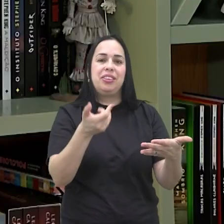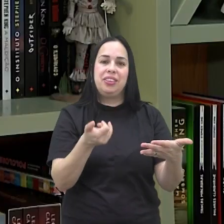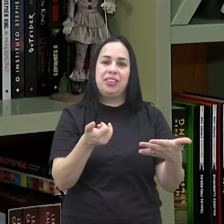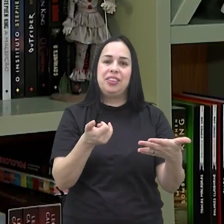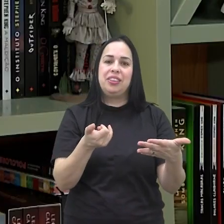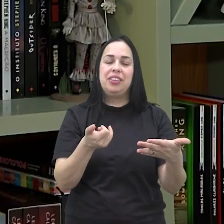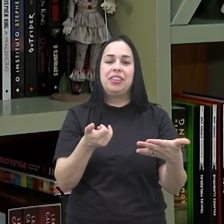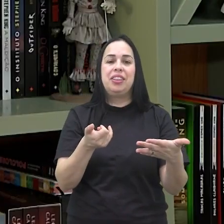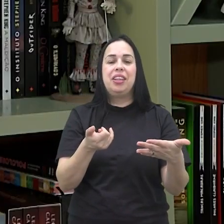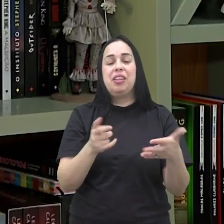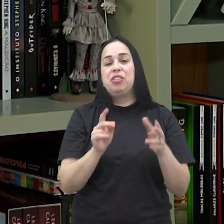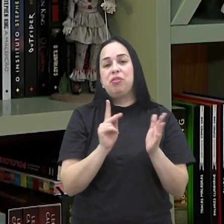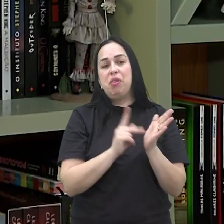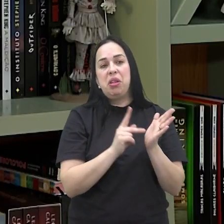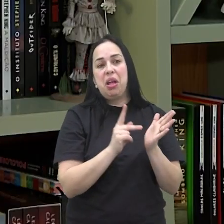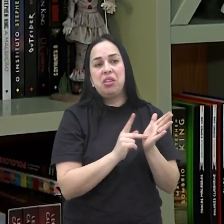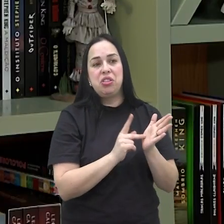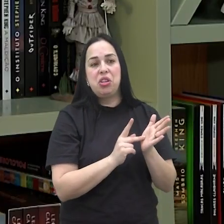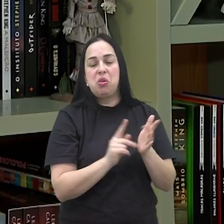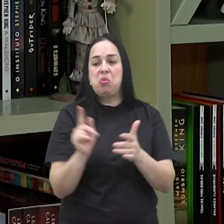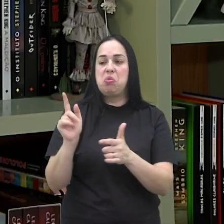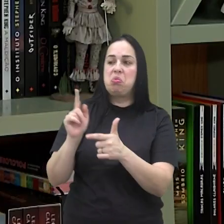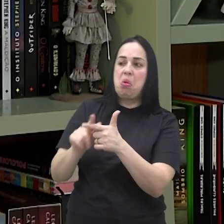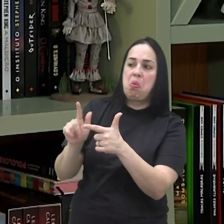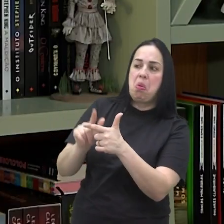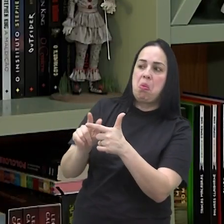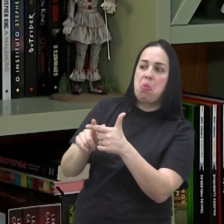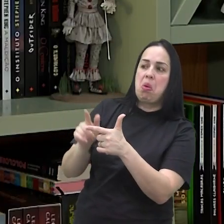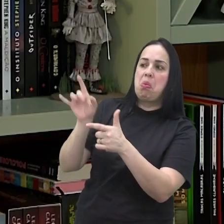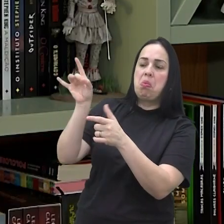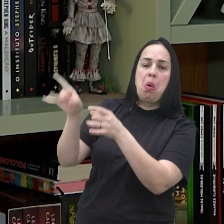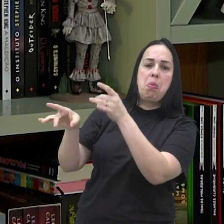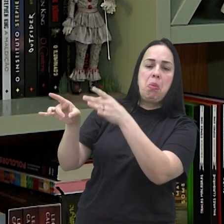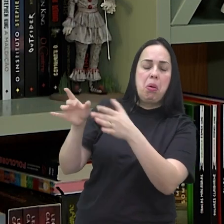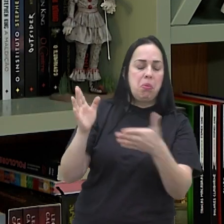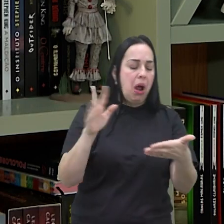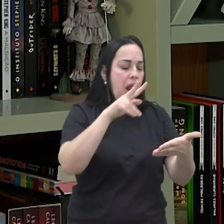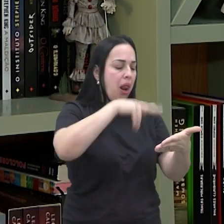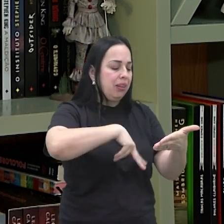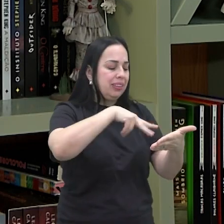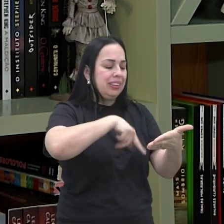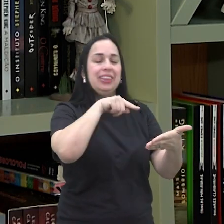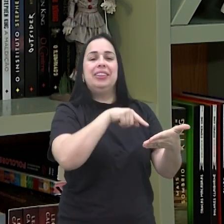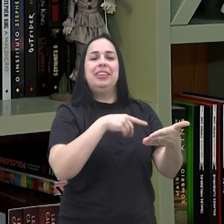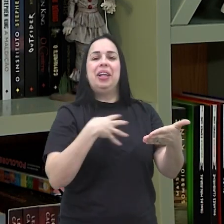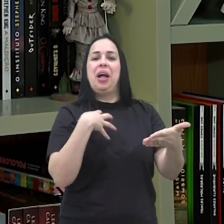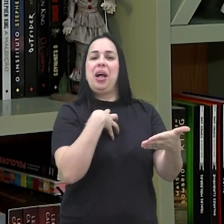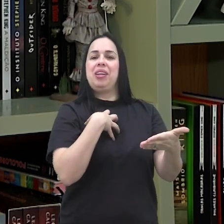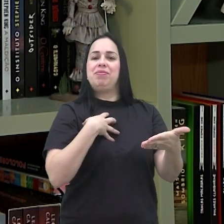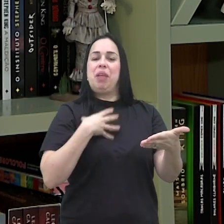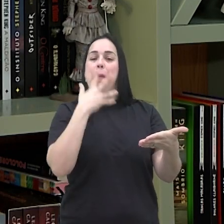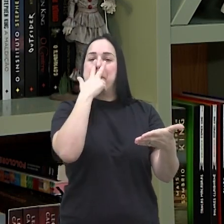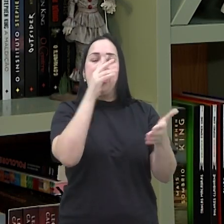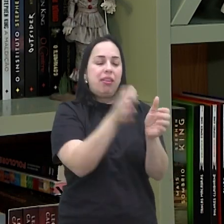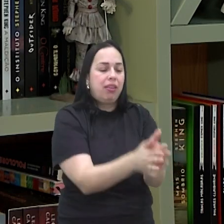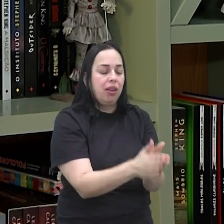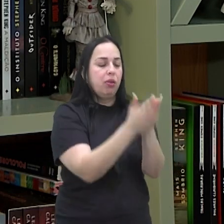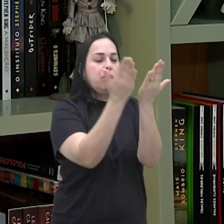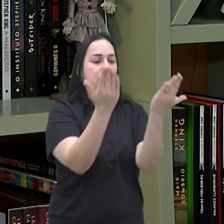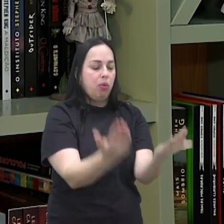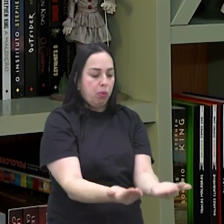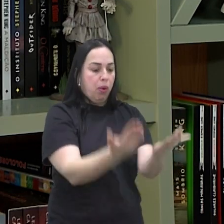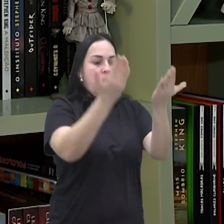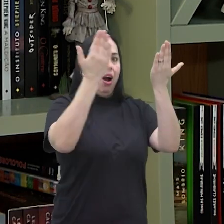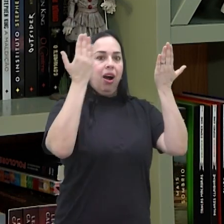Vira uma válvula de escape, né? Você pode viver 1 milhão de vidas que você não vive. Tem até uma citação